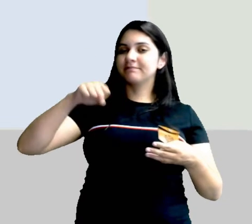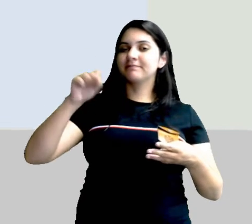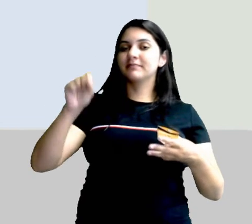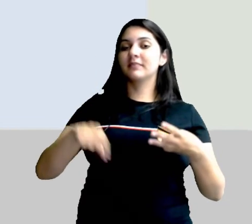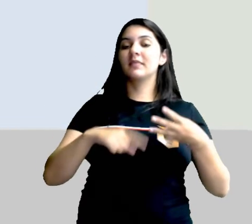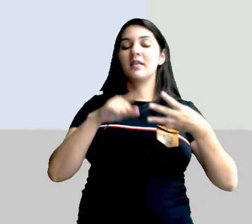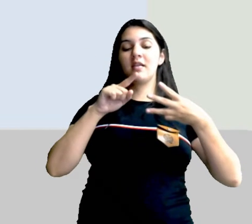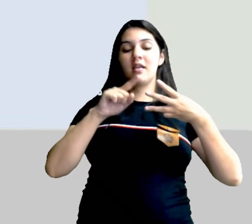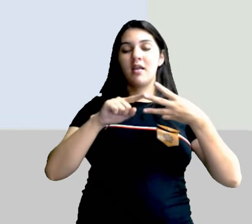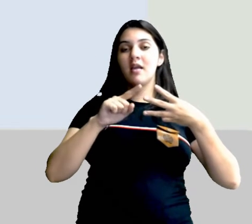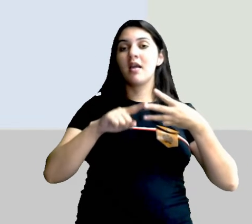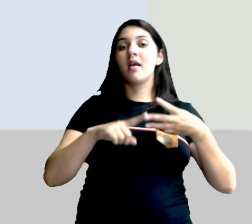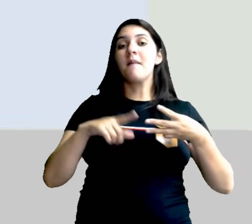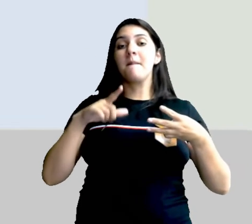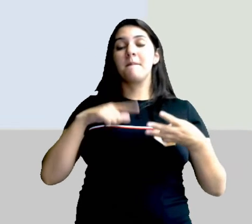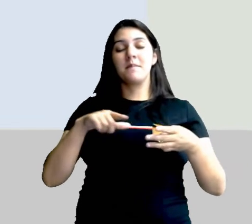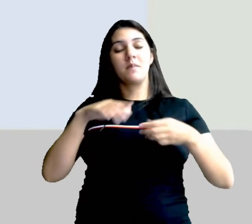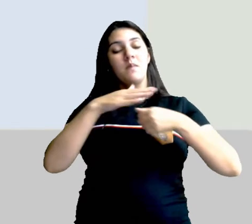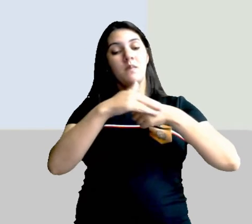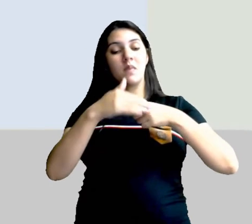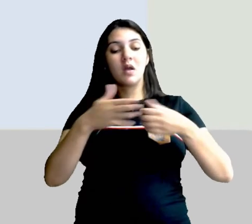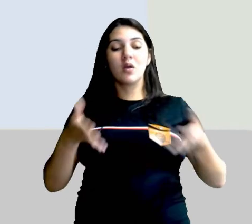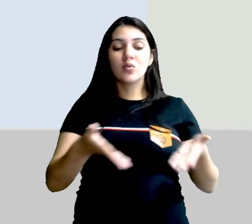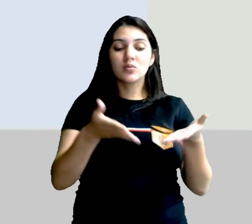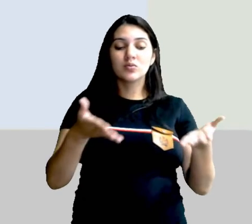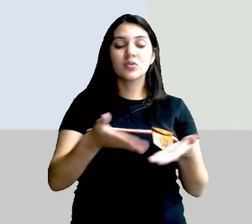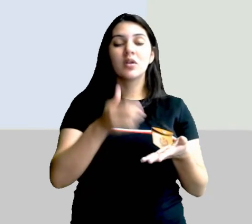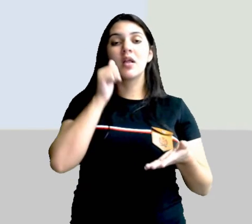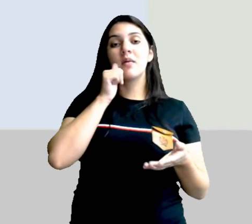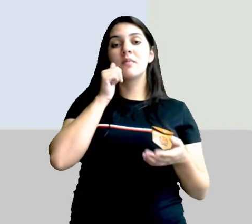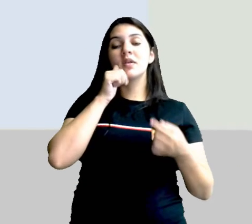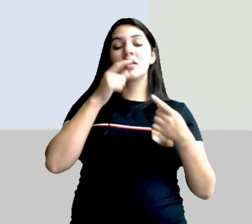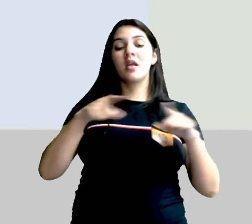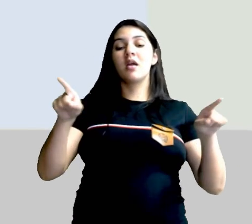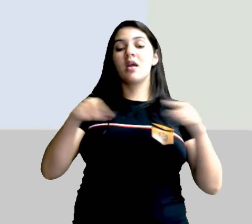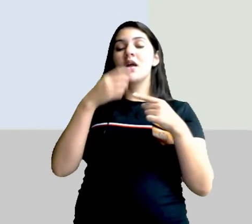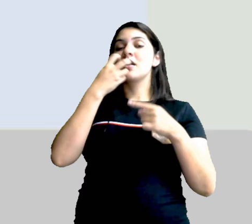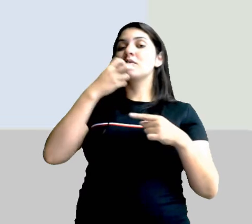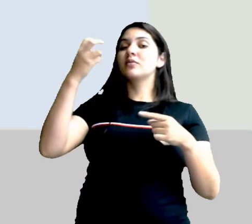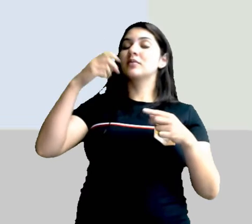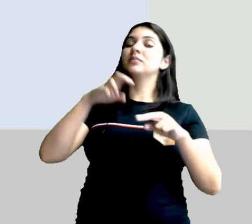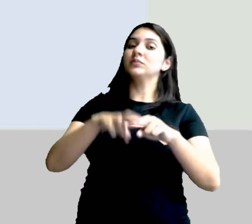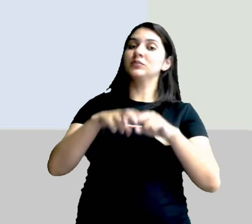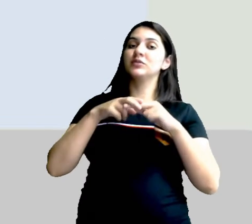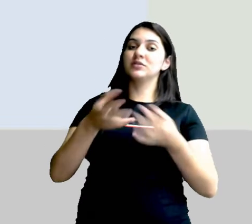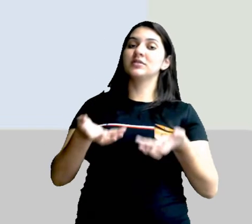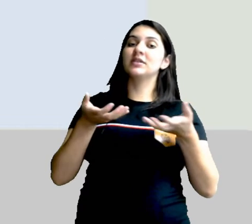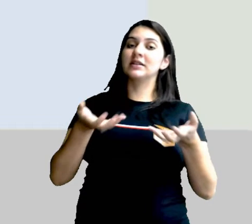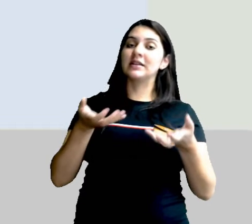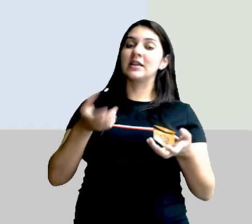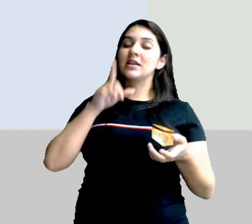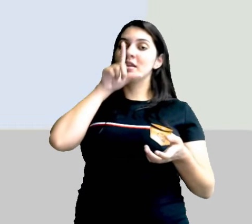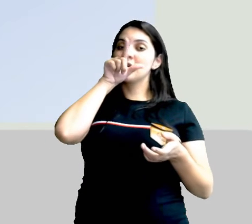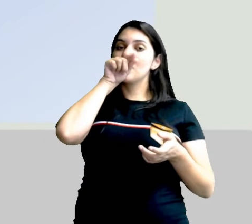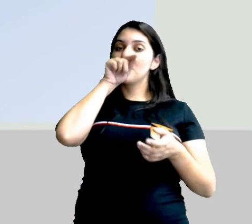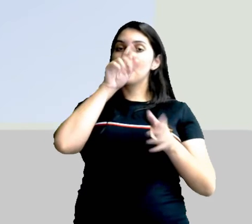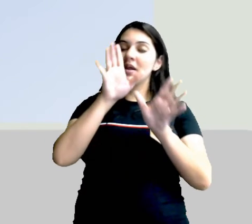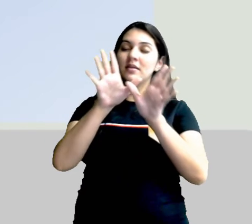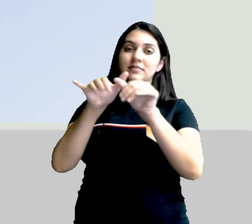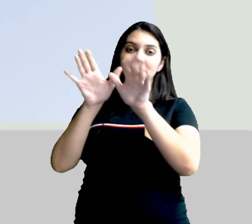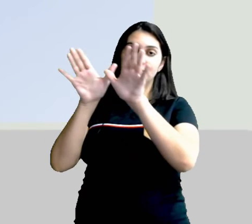mesmo, para consolar Mainá com seu canto. Por isso que ele queria ser um